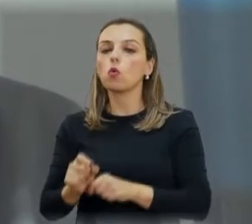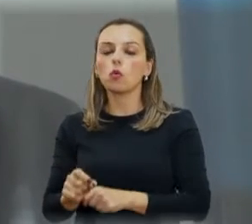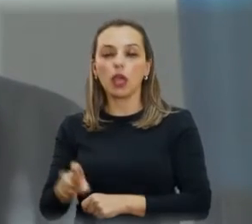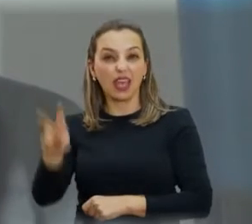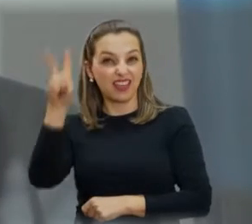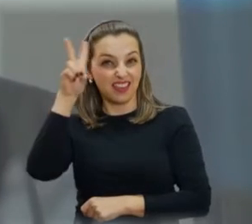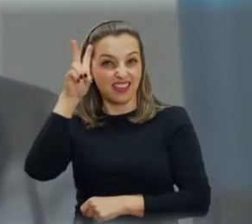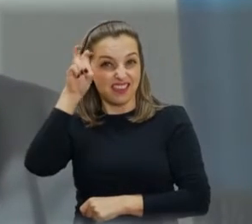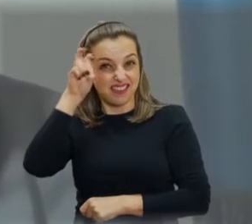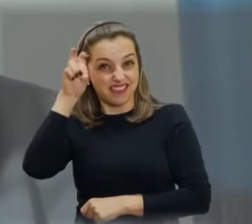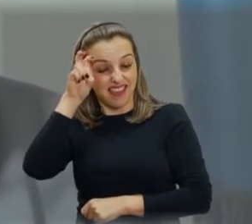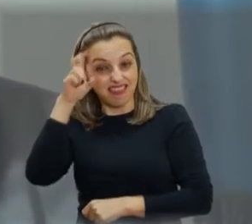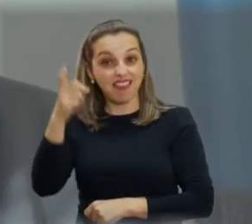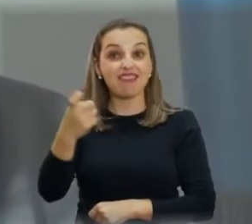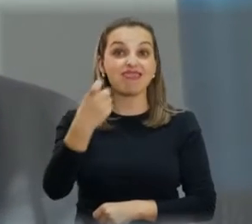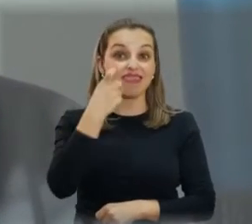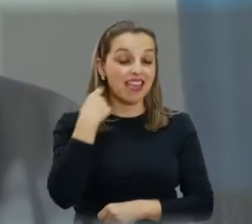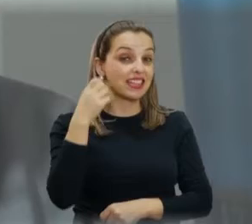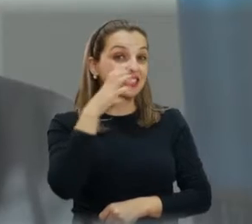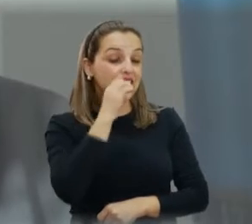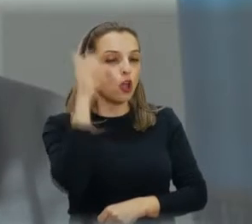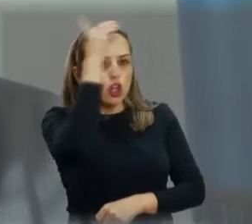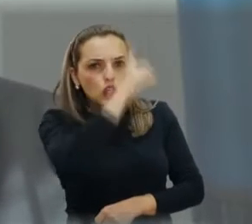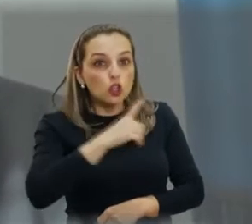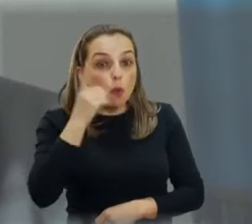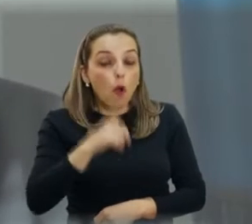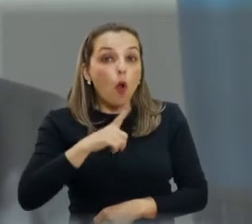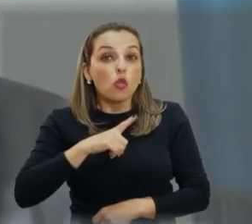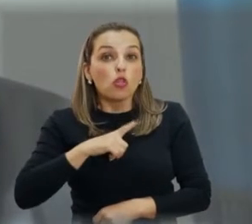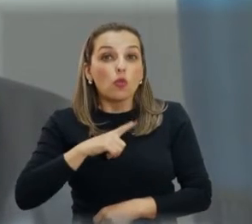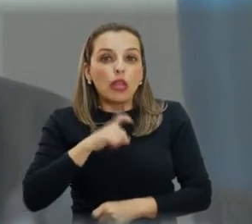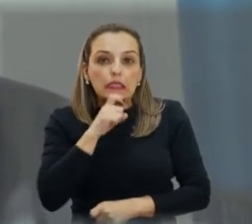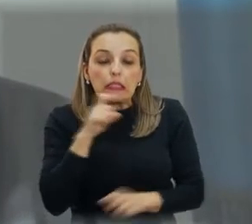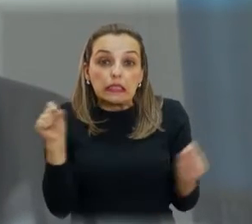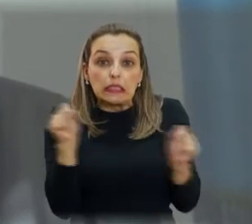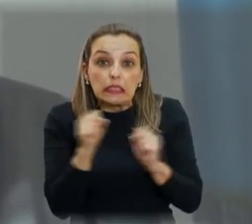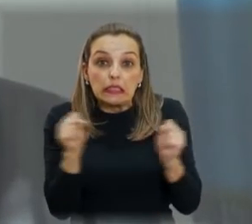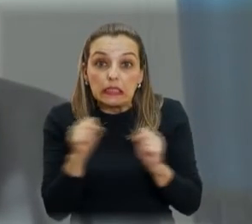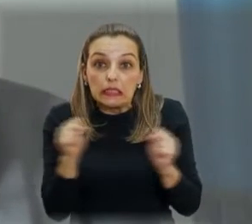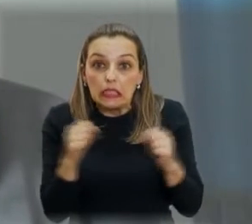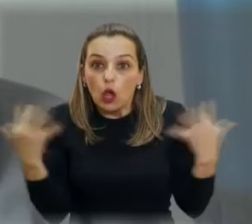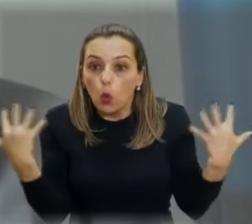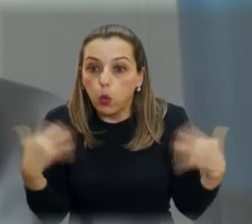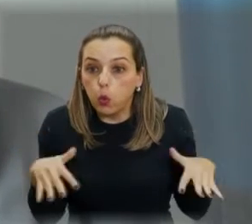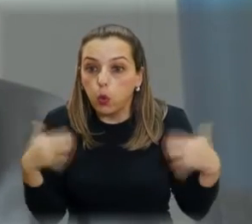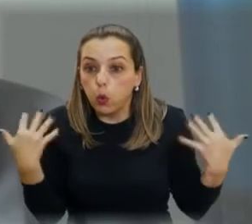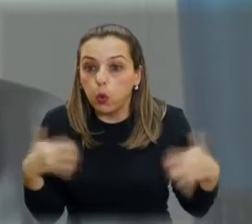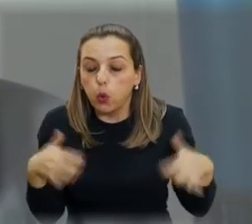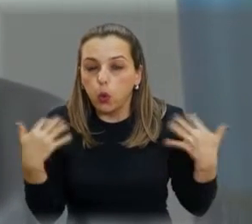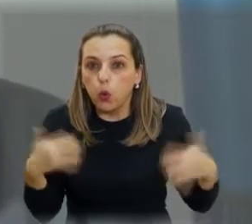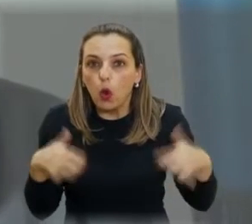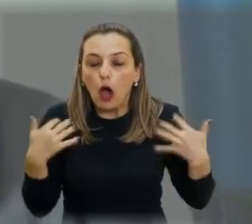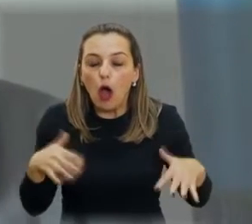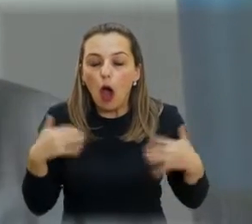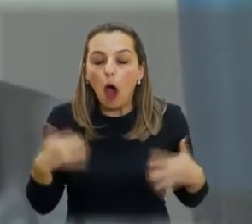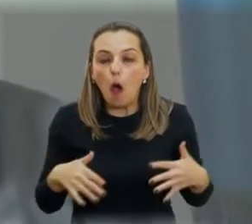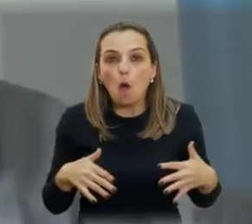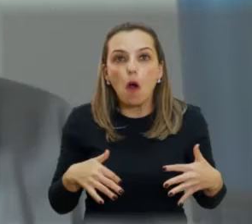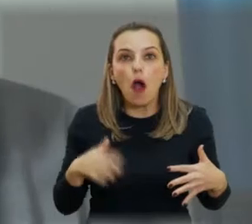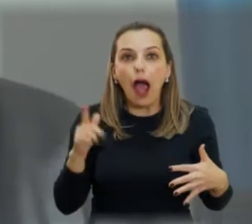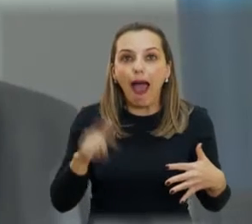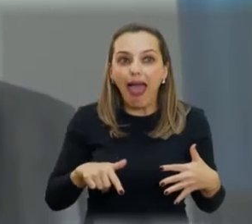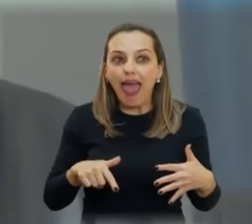sexta, sábado e domingo uma grande e intensa onda de frio. Talvez jamais sentidas por nós, pelo